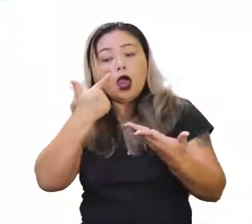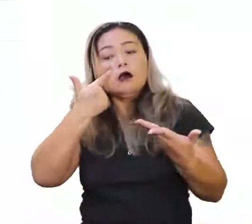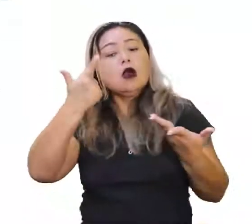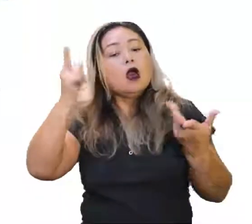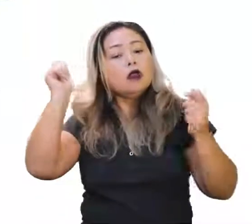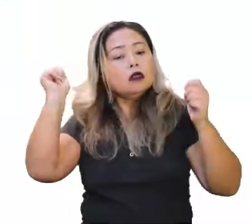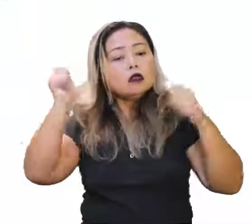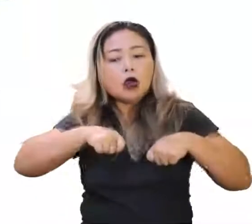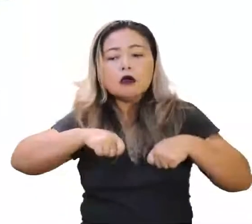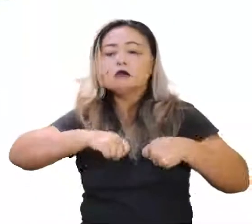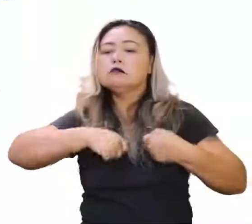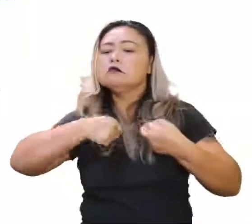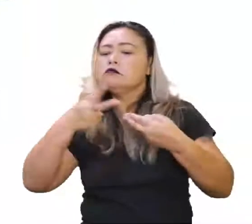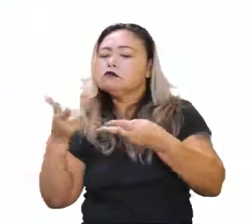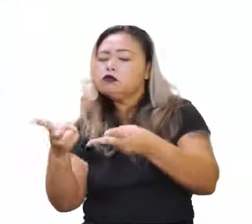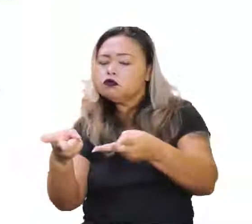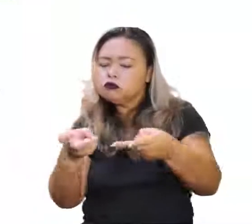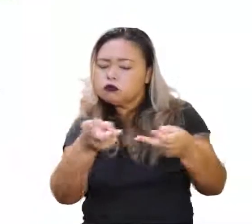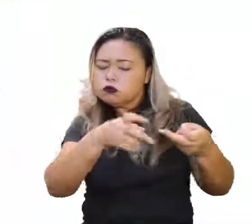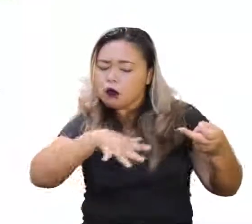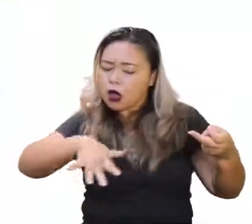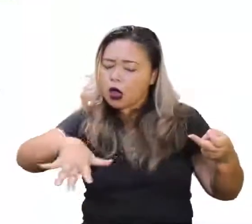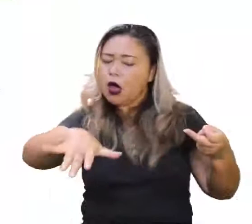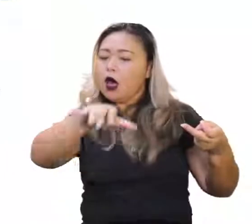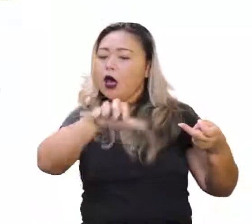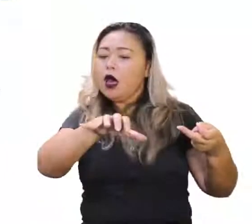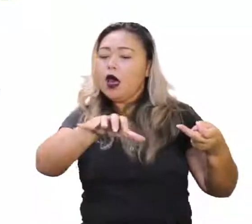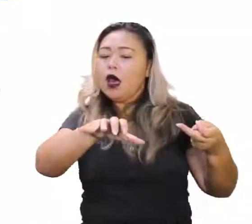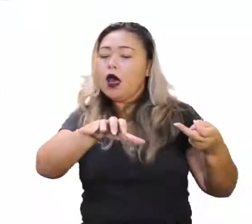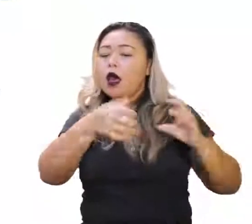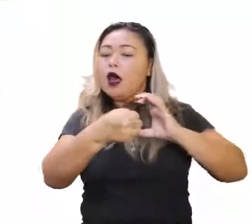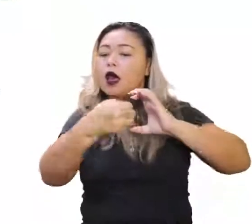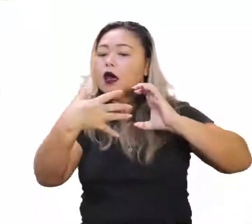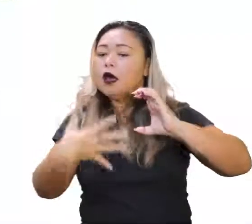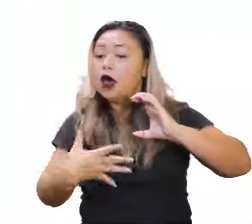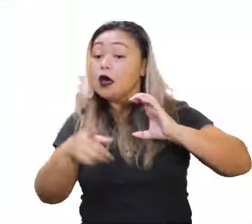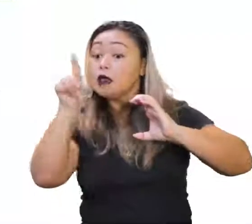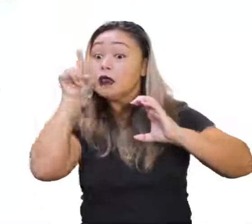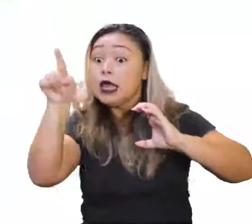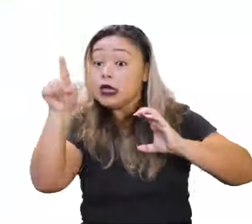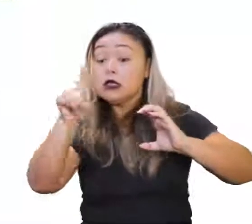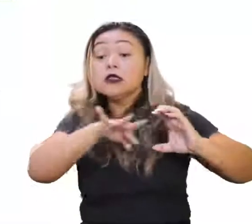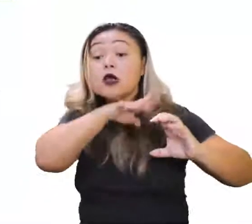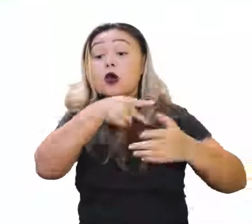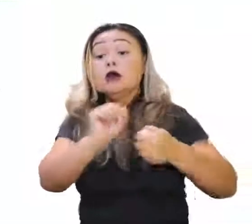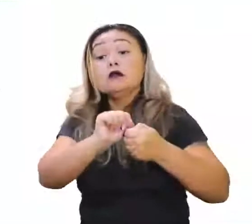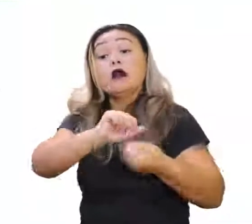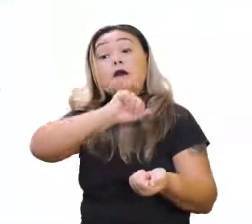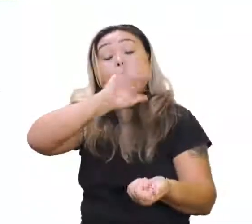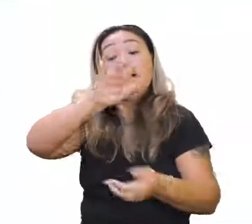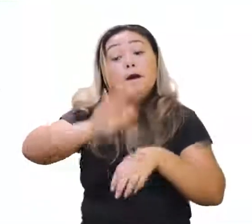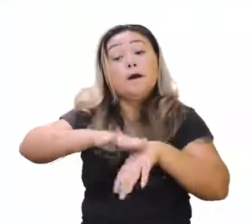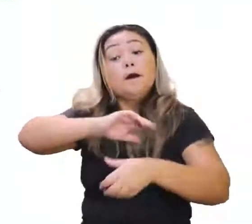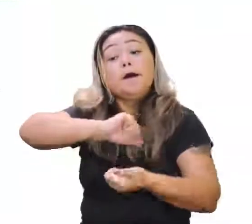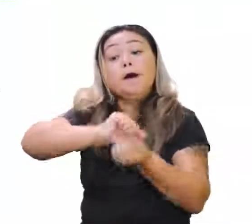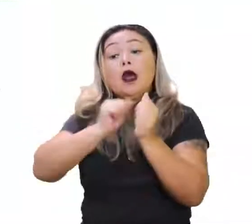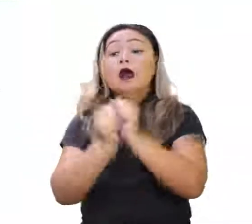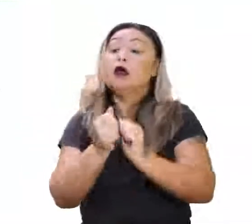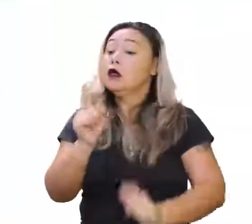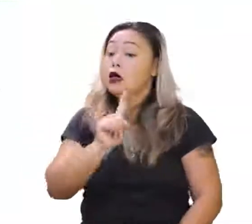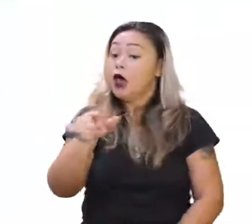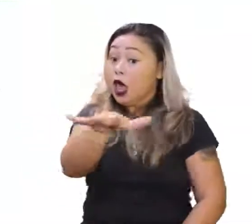explorar na região características que esses animais estão mais adaptados. Eu falei região, perdão, é no